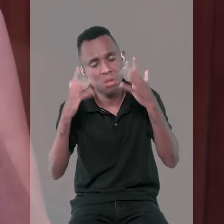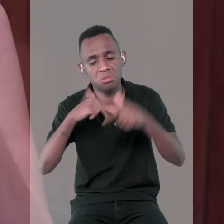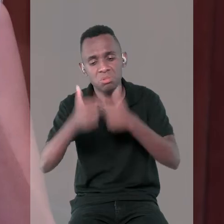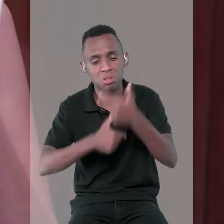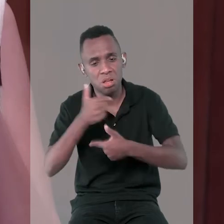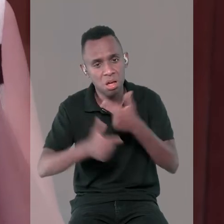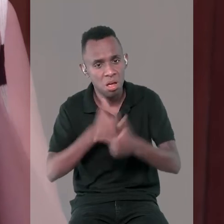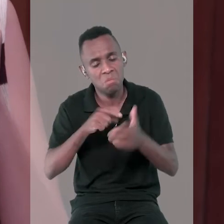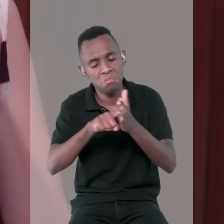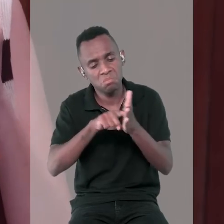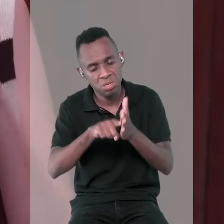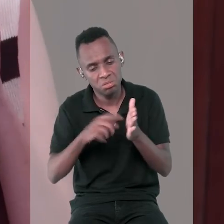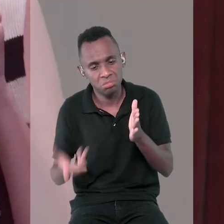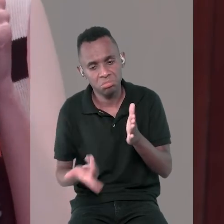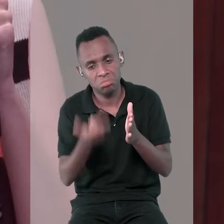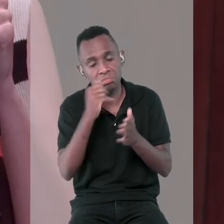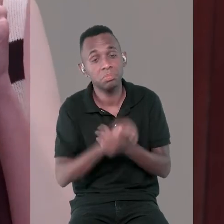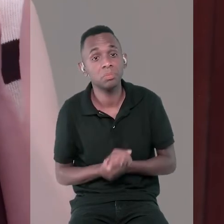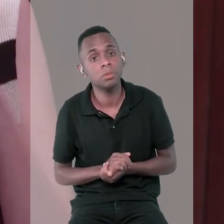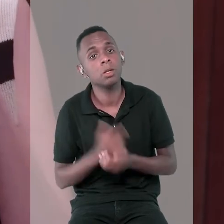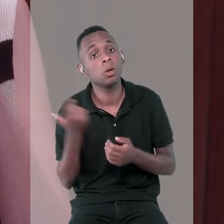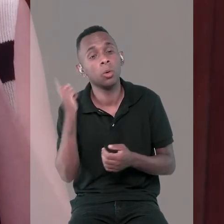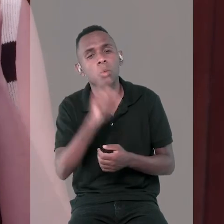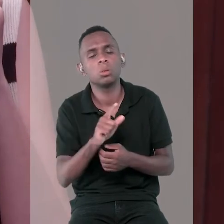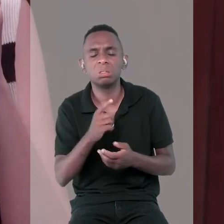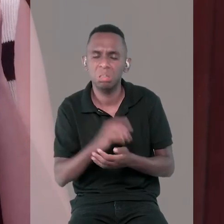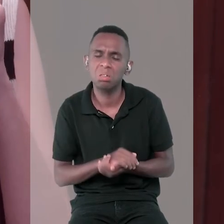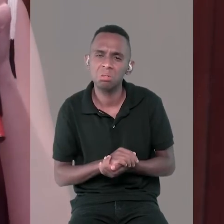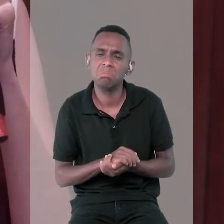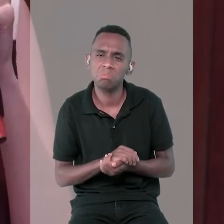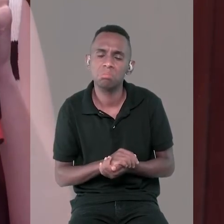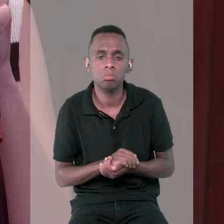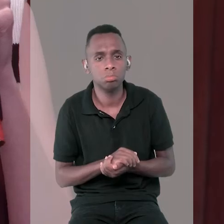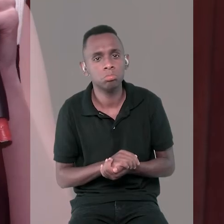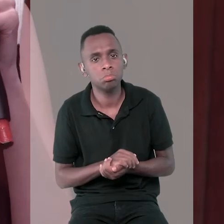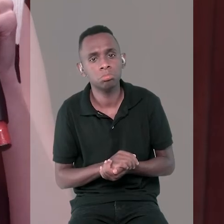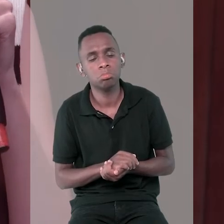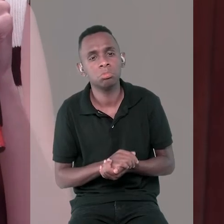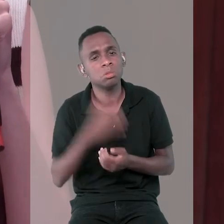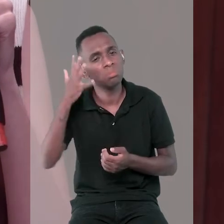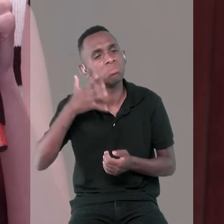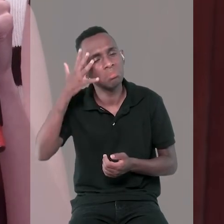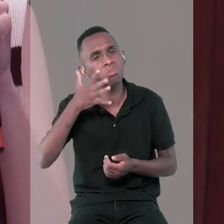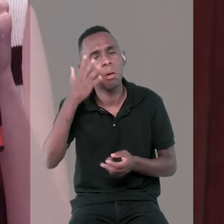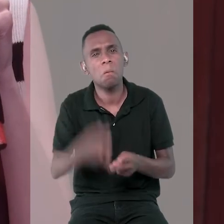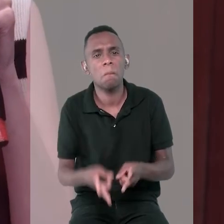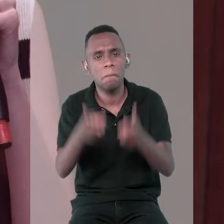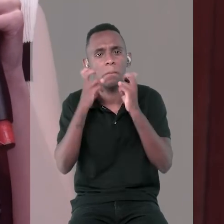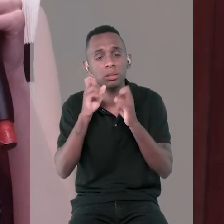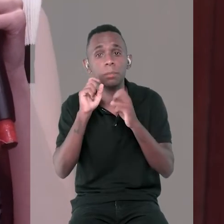seu trabalho, pela sua pesquisa. Eu consegui visualizar, né, nesse seu relato aqui para a gente